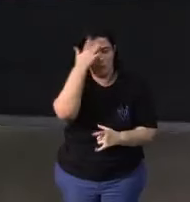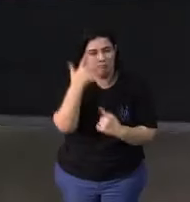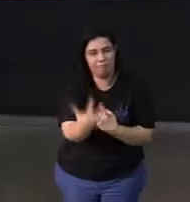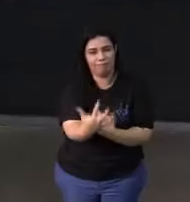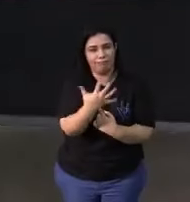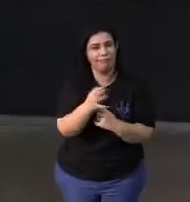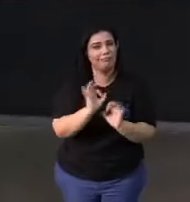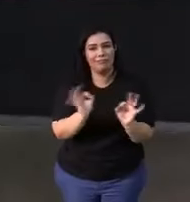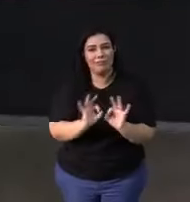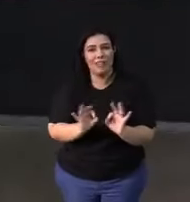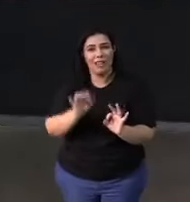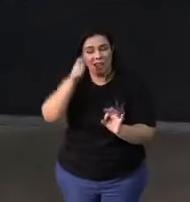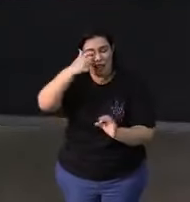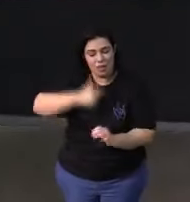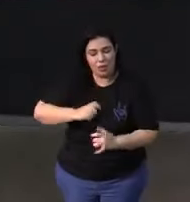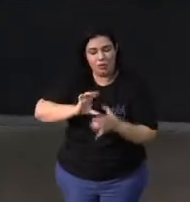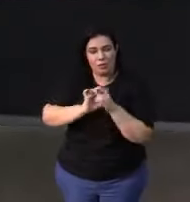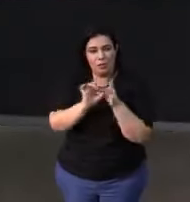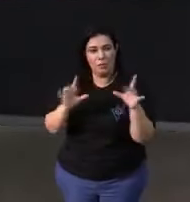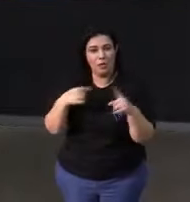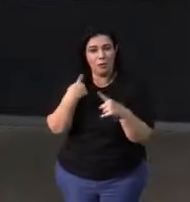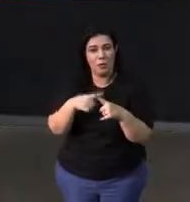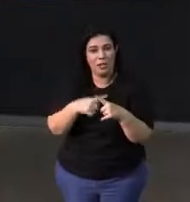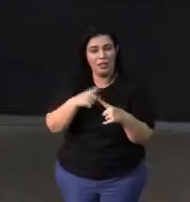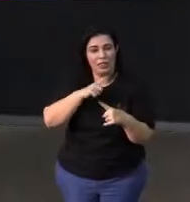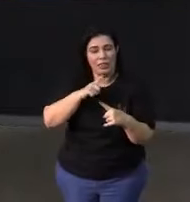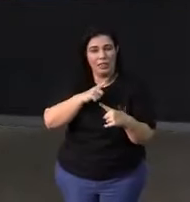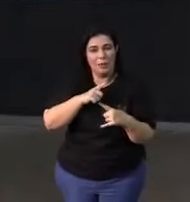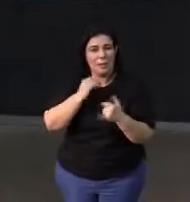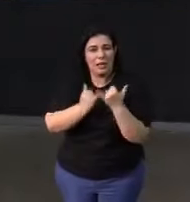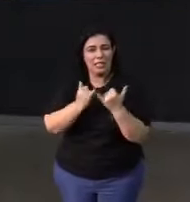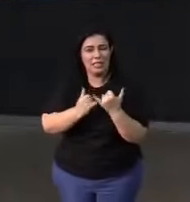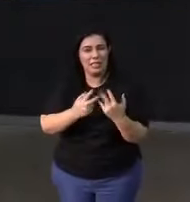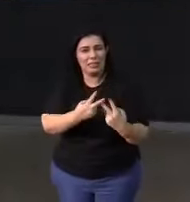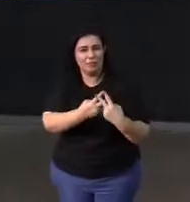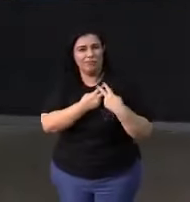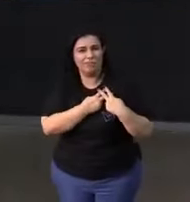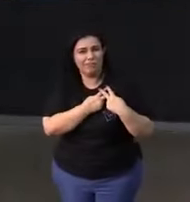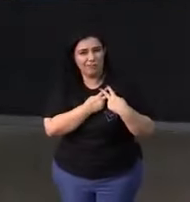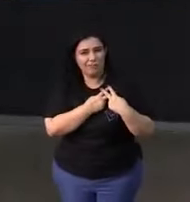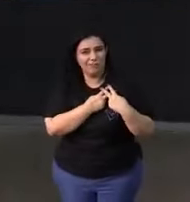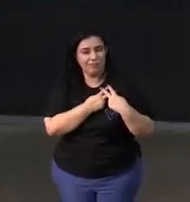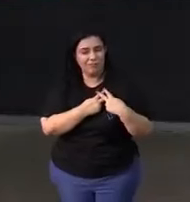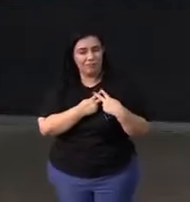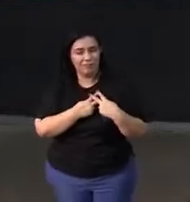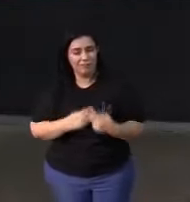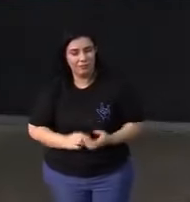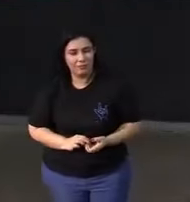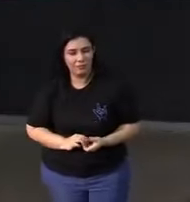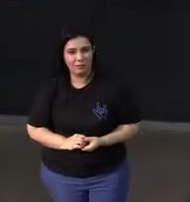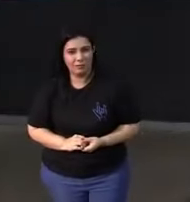é liberto é você, meu irmão, porque tem jaula de amargura prendendo o crente.